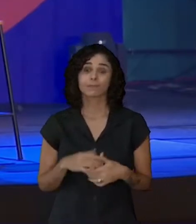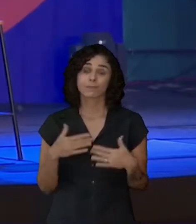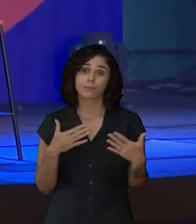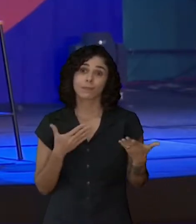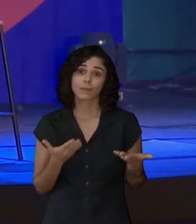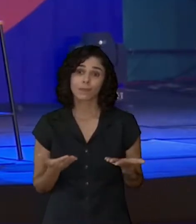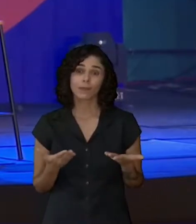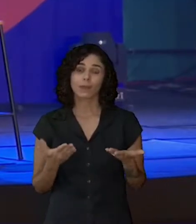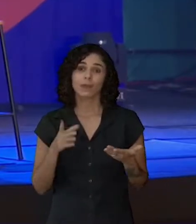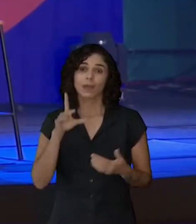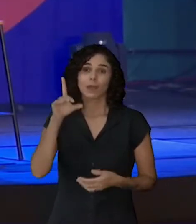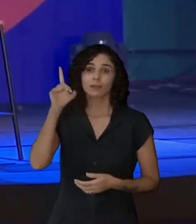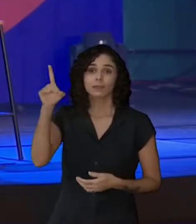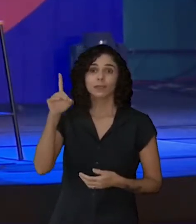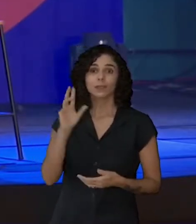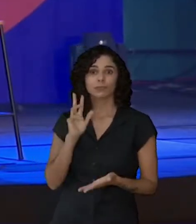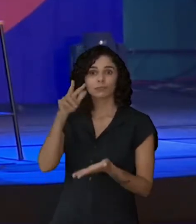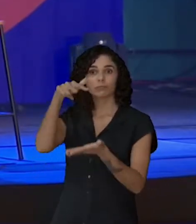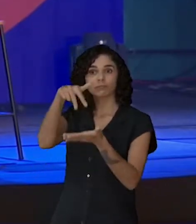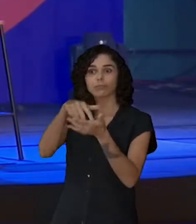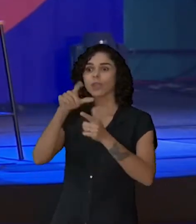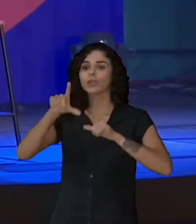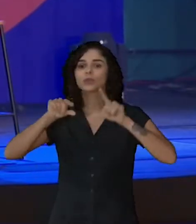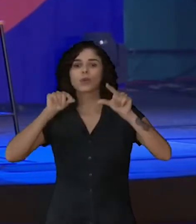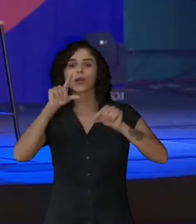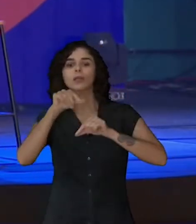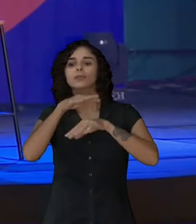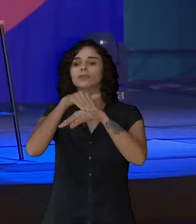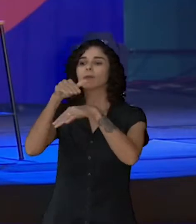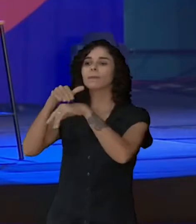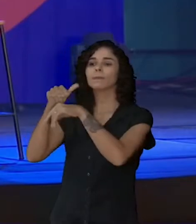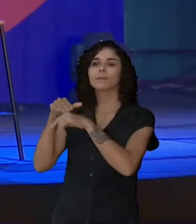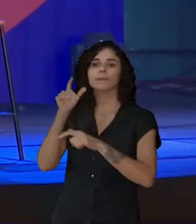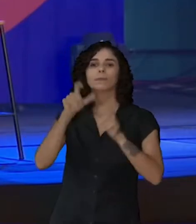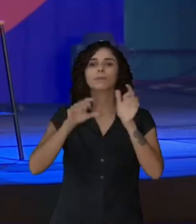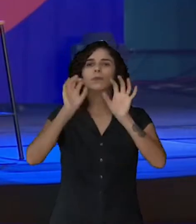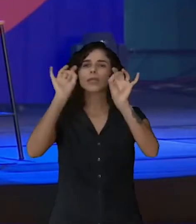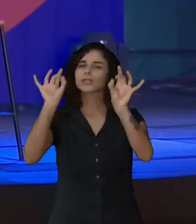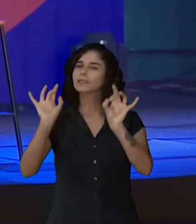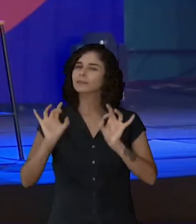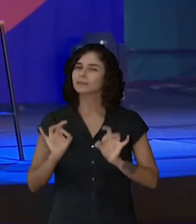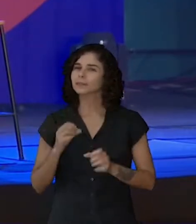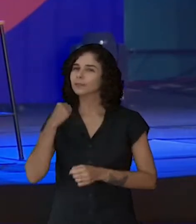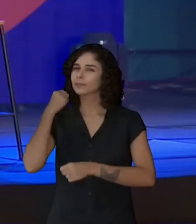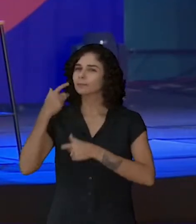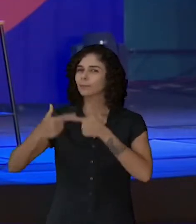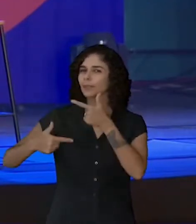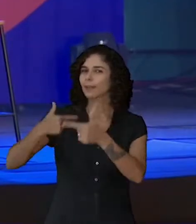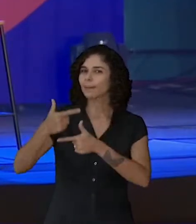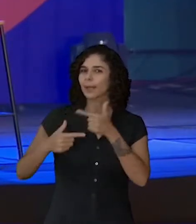Deus está levantando pessoas especiais para a obra dele nessa igreja.